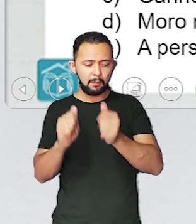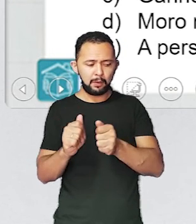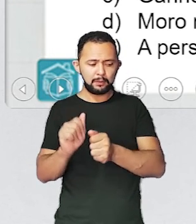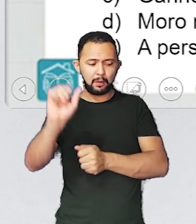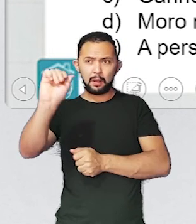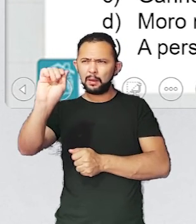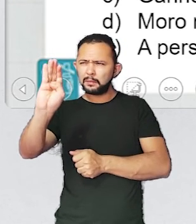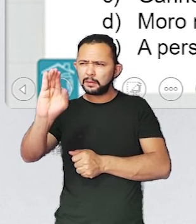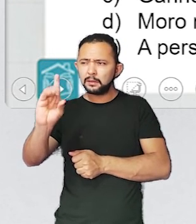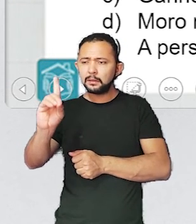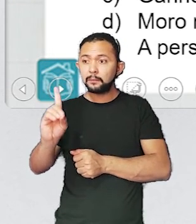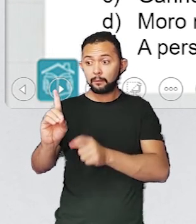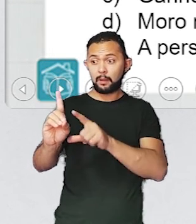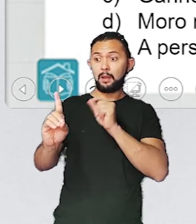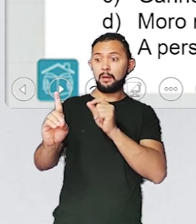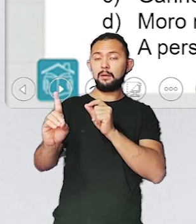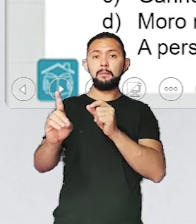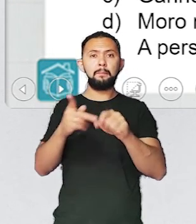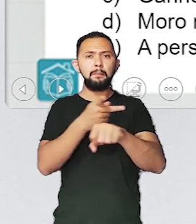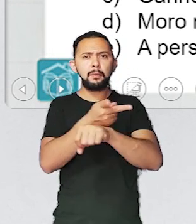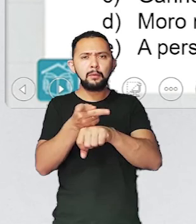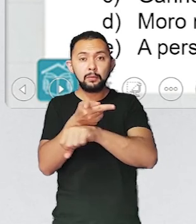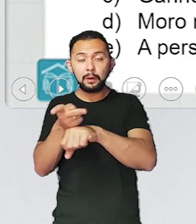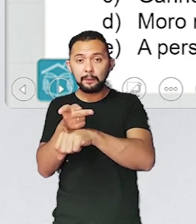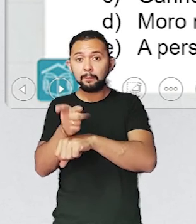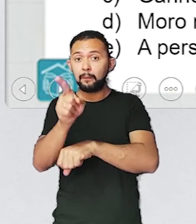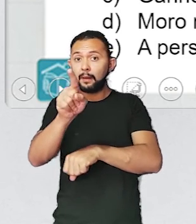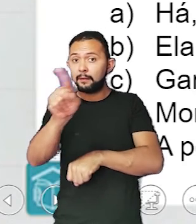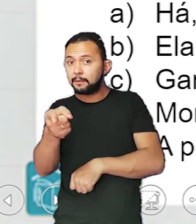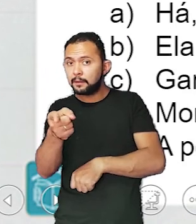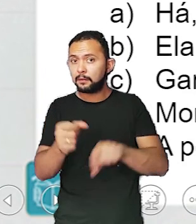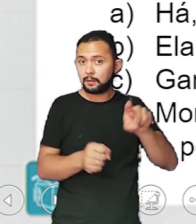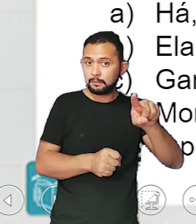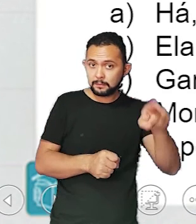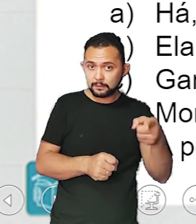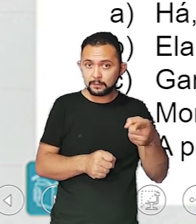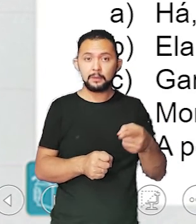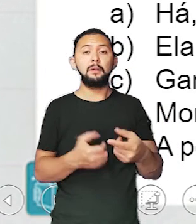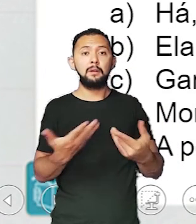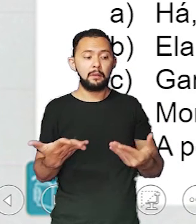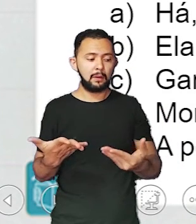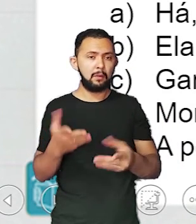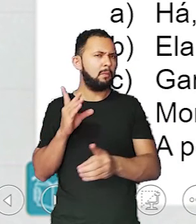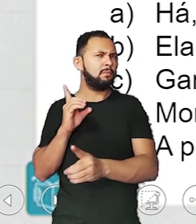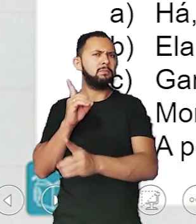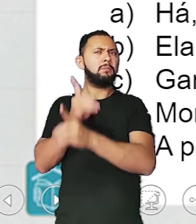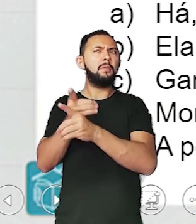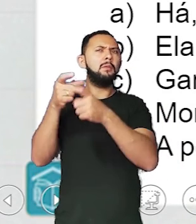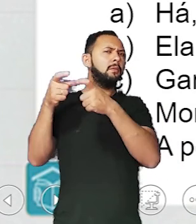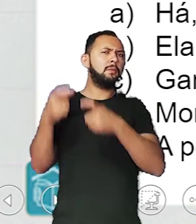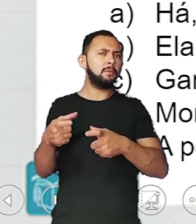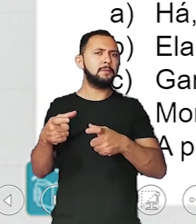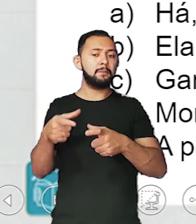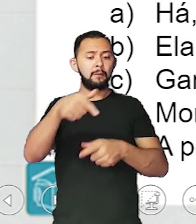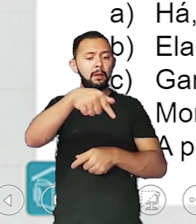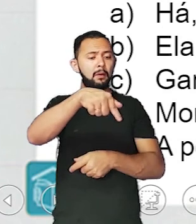pelo olhar mostrar para vocês. Porém, né, eu vou também tratar ela todinha. Olha só, onde é que tem uma vírgula antes do